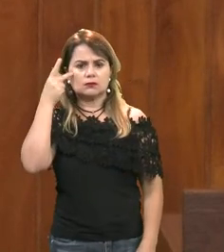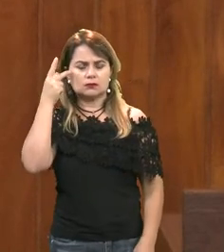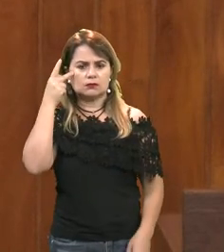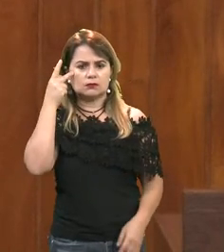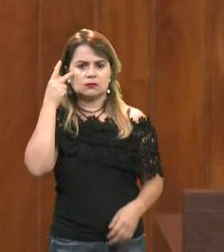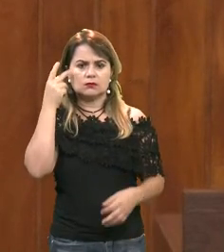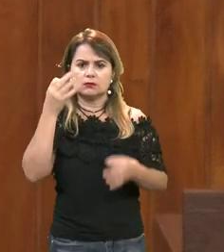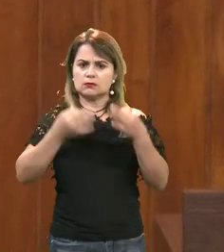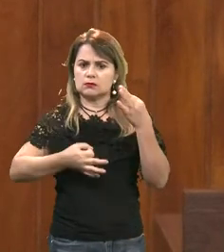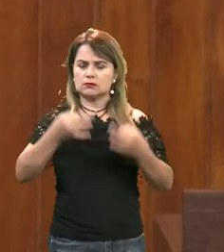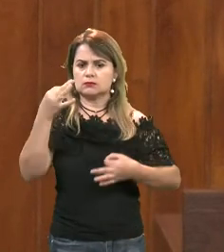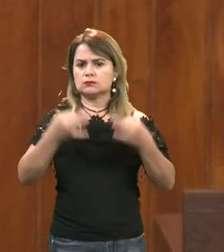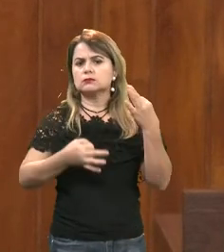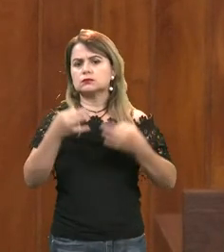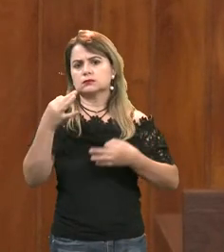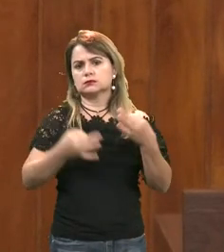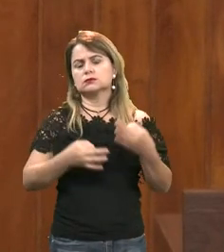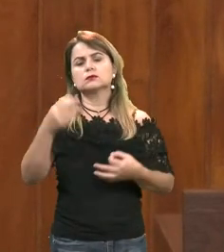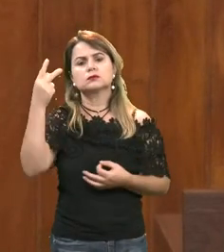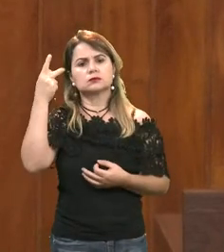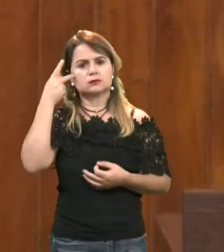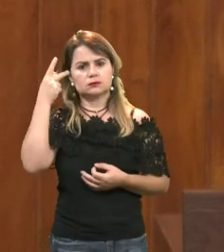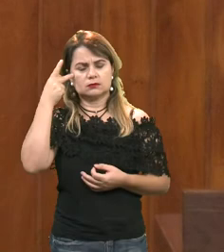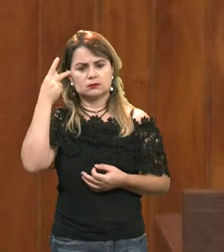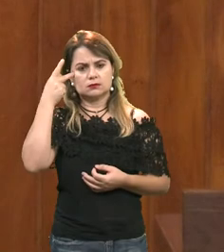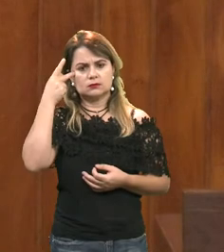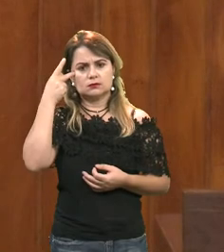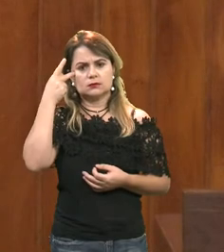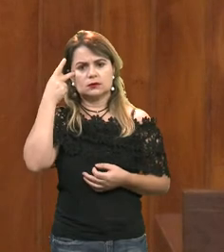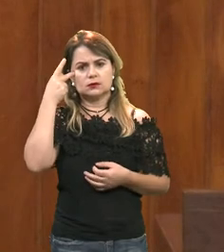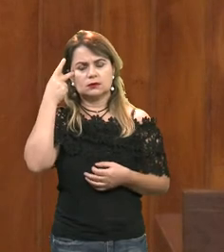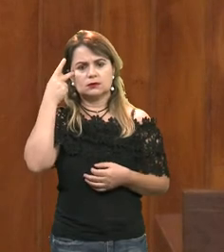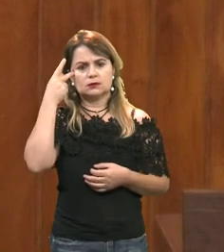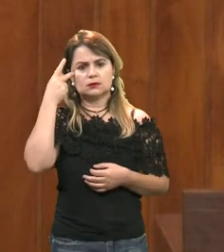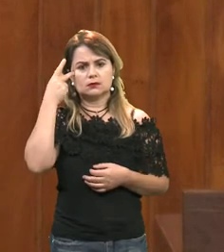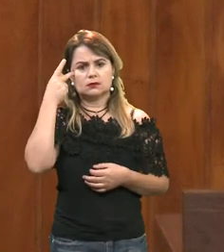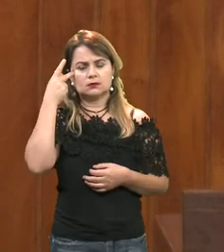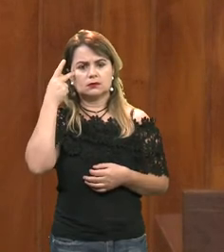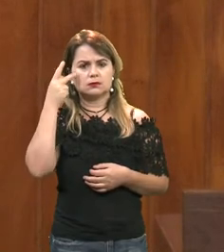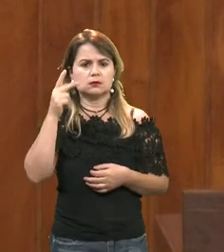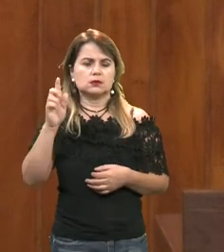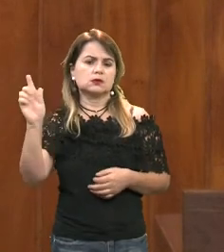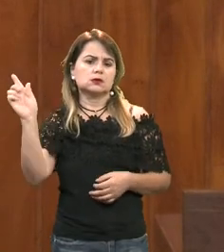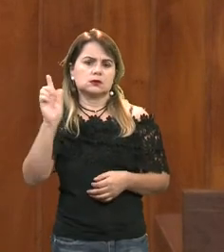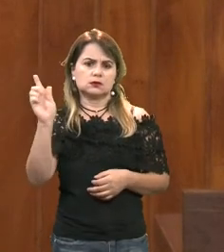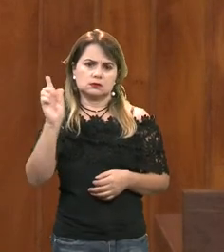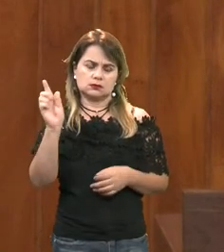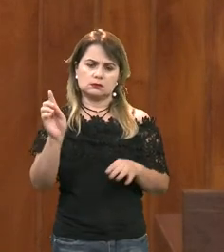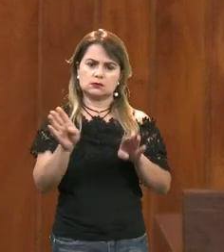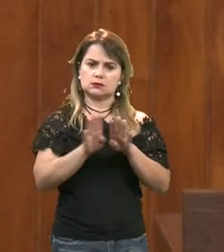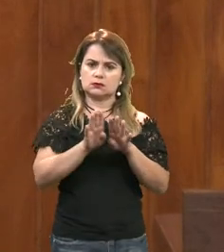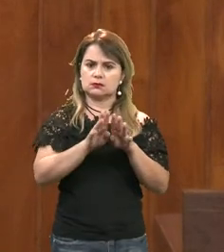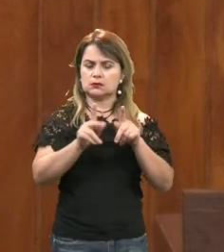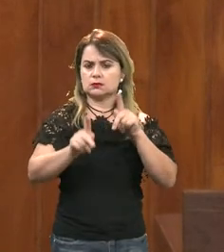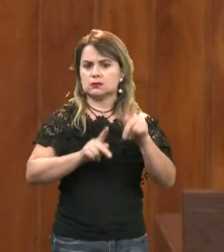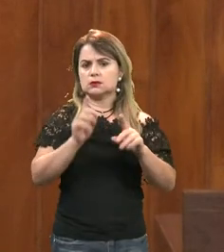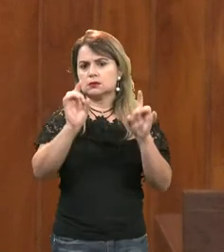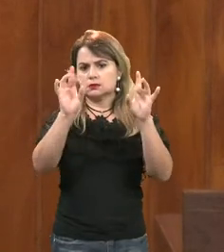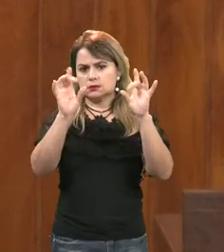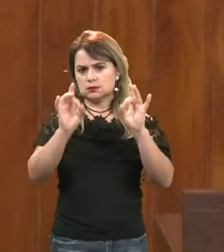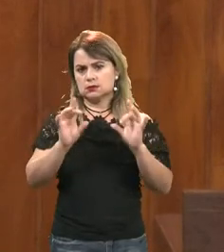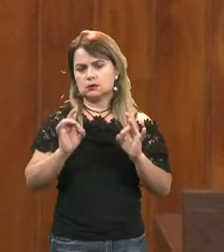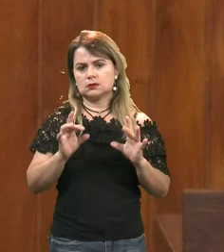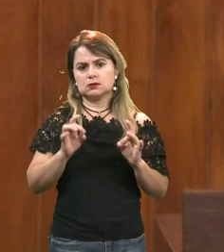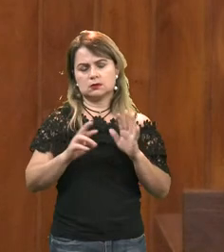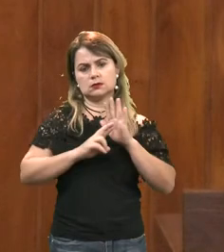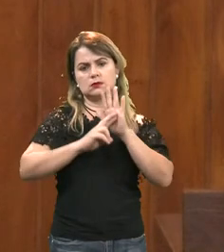de Justiça do Estado de São Paulo, gestores, especialistas, acadêmicos e